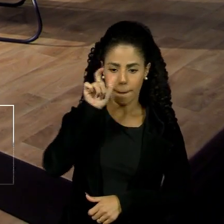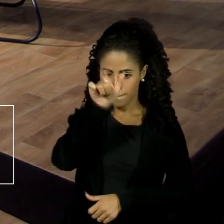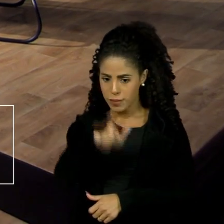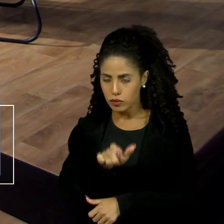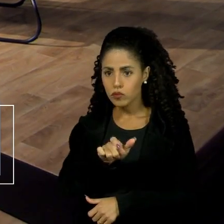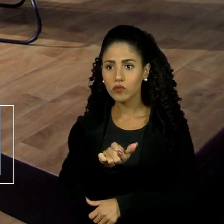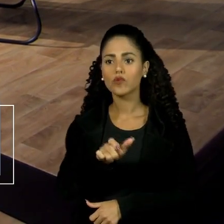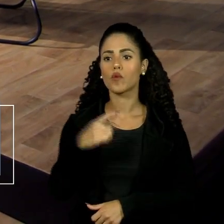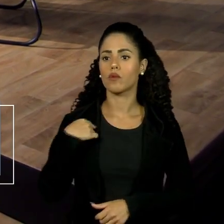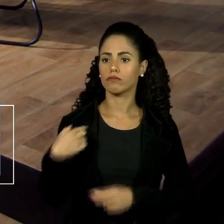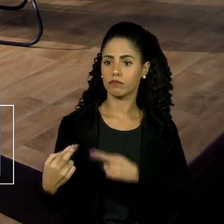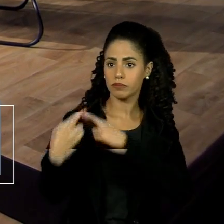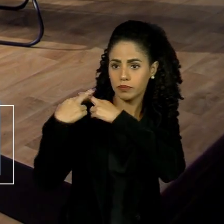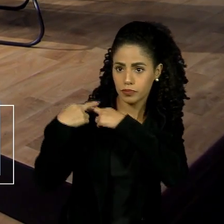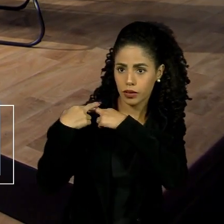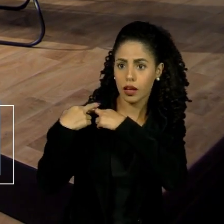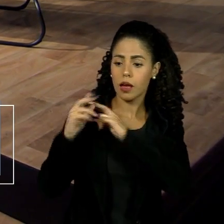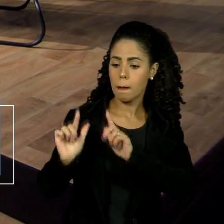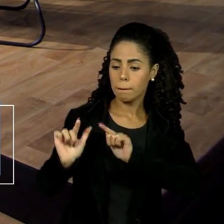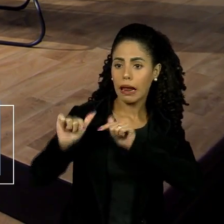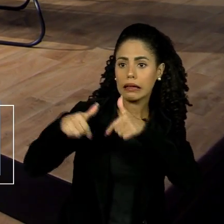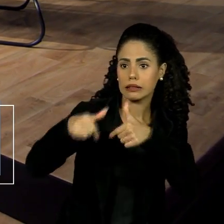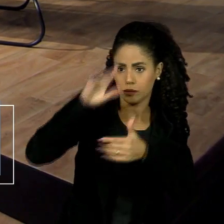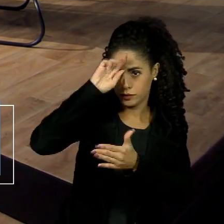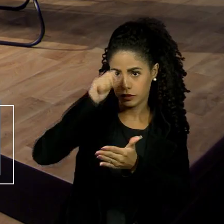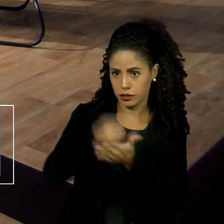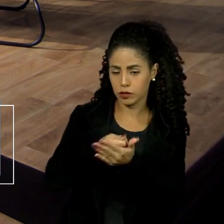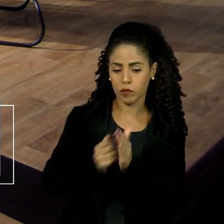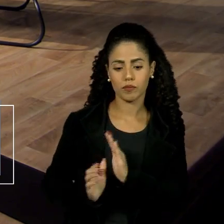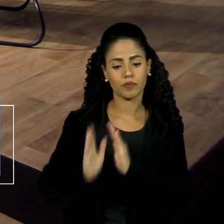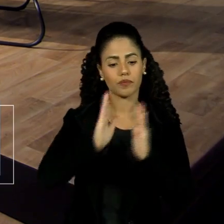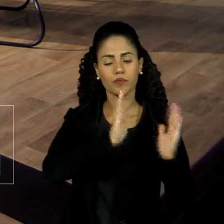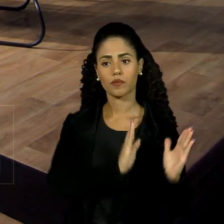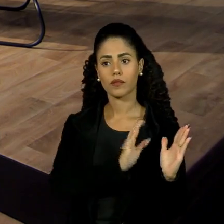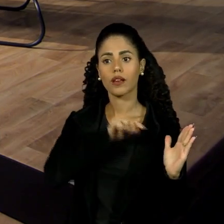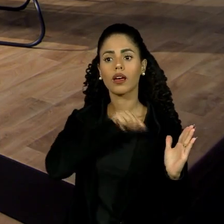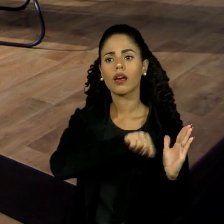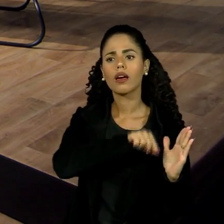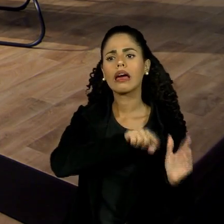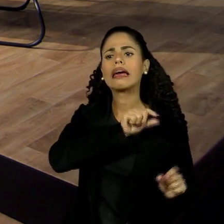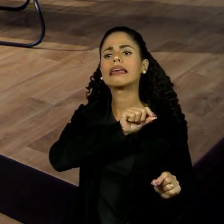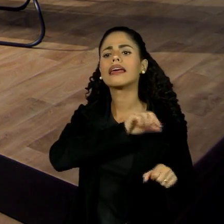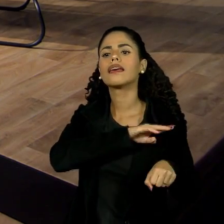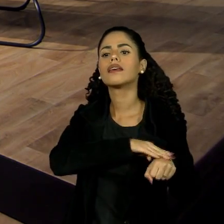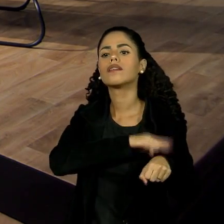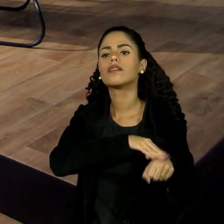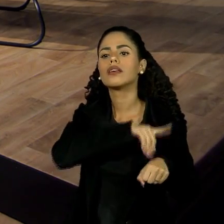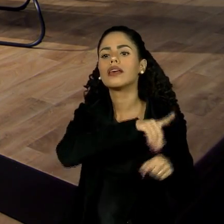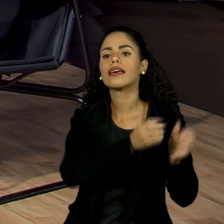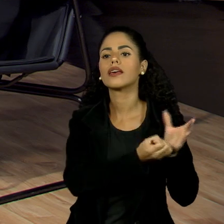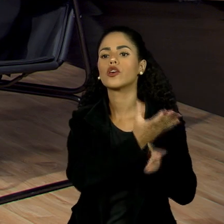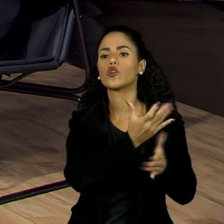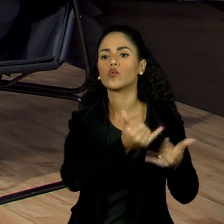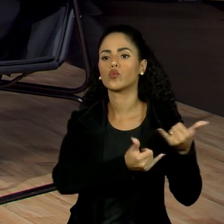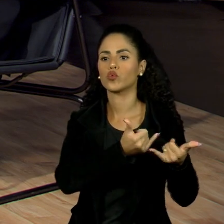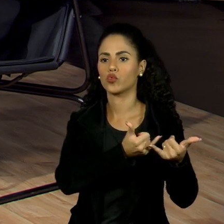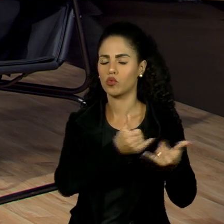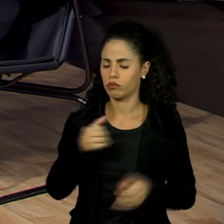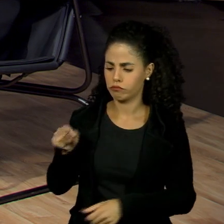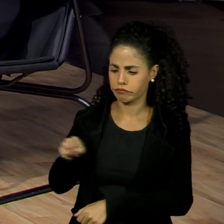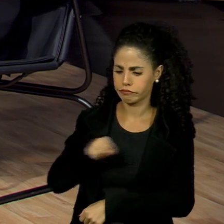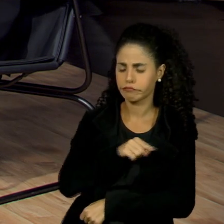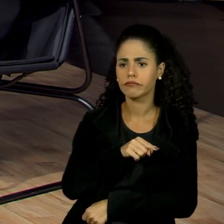se torna responsável pela sua tomada de decisão. O provedor do jogo. Acontece que o jogo